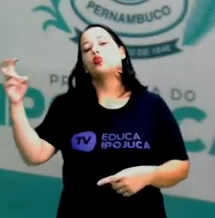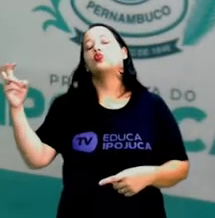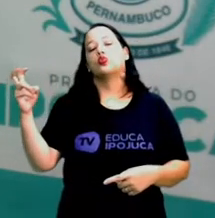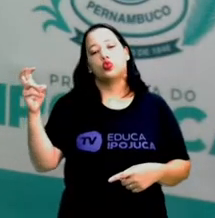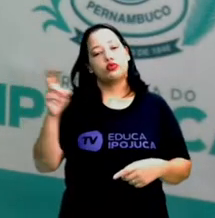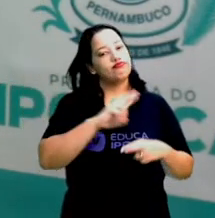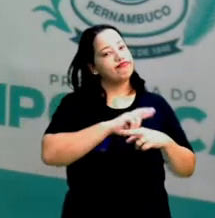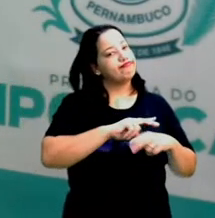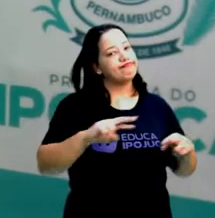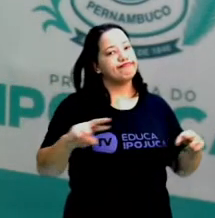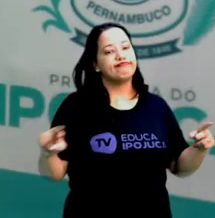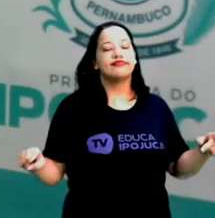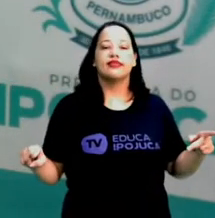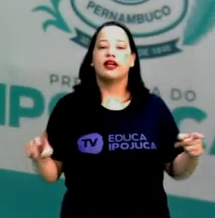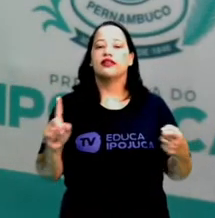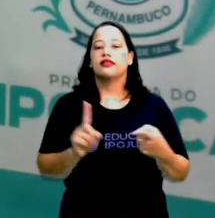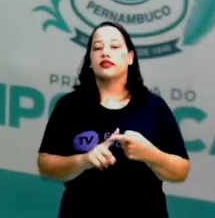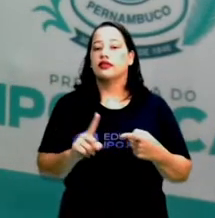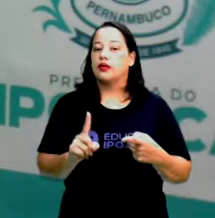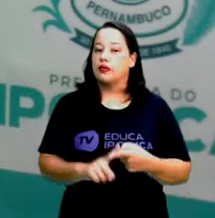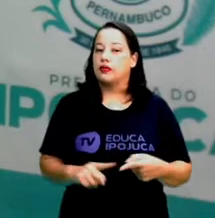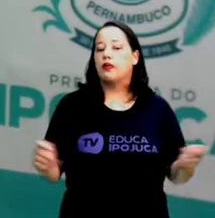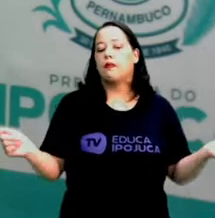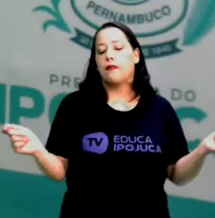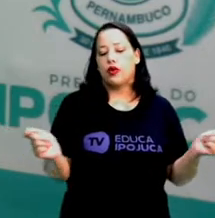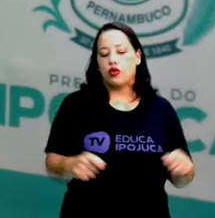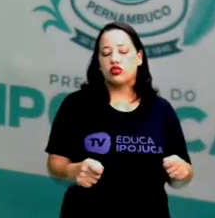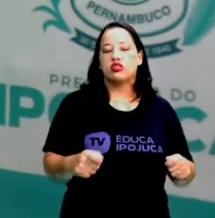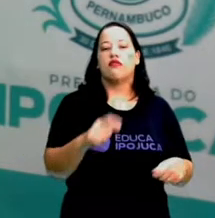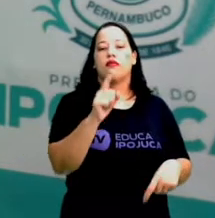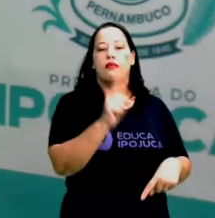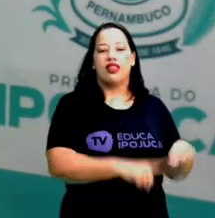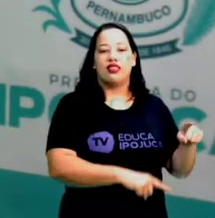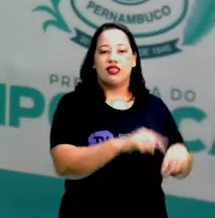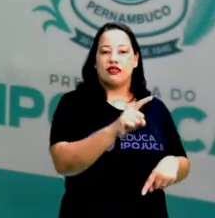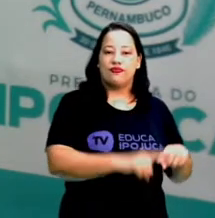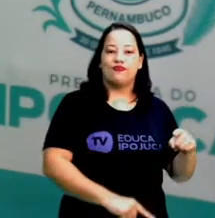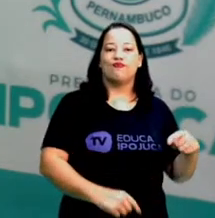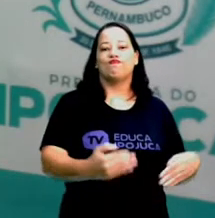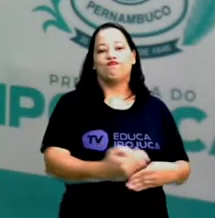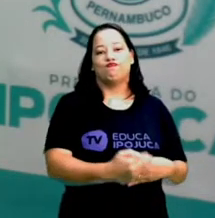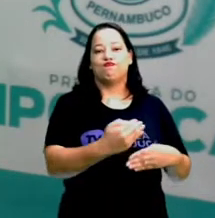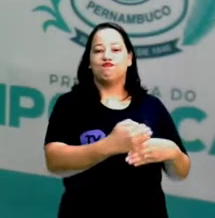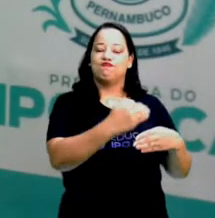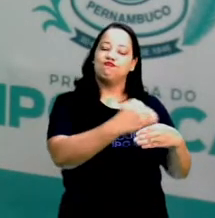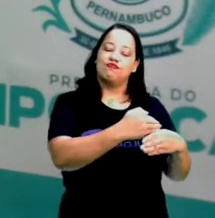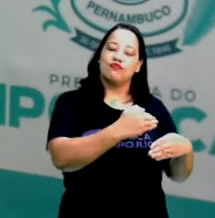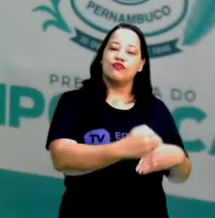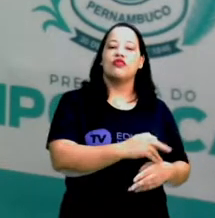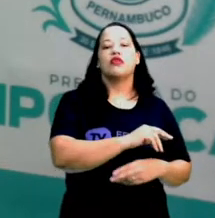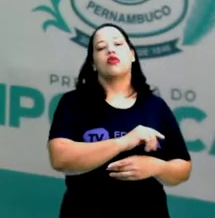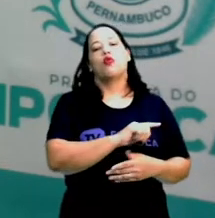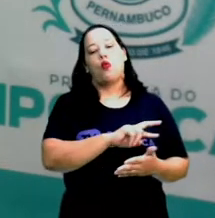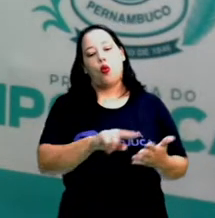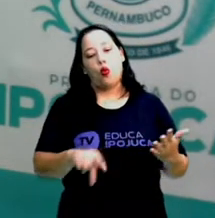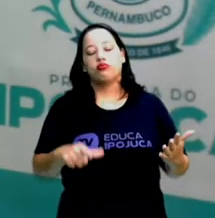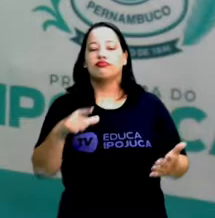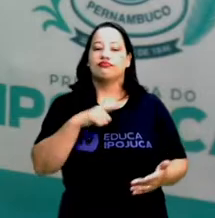variedade e disponibilidade de materiais e entre outros fatores.